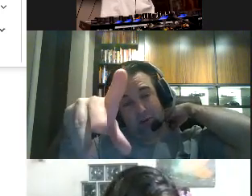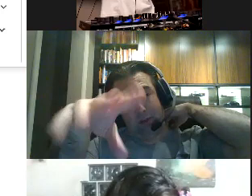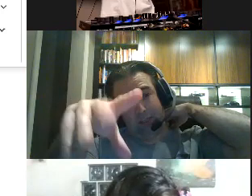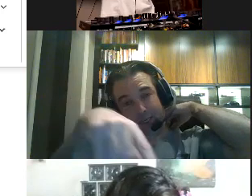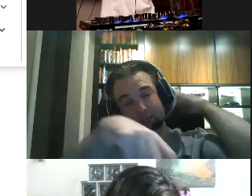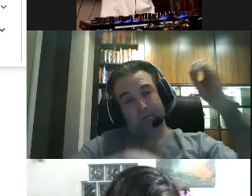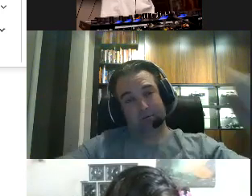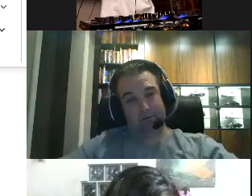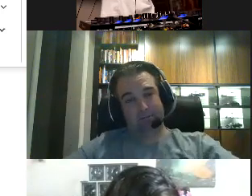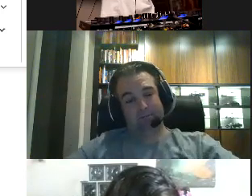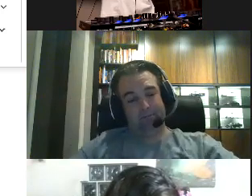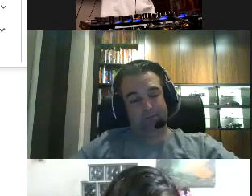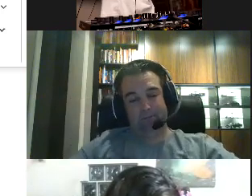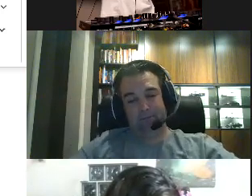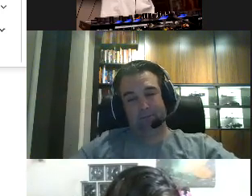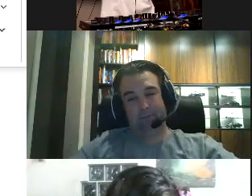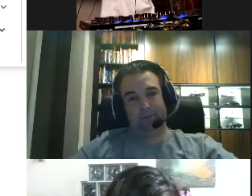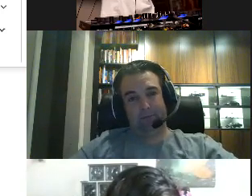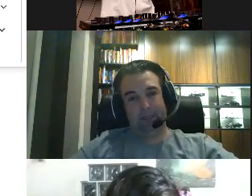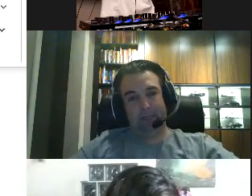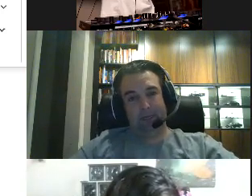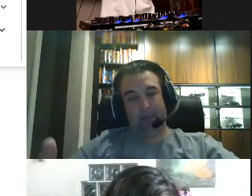38, 37 graus.